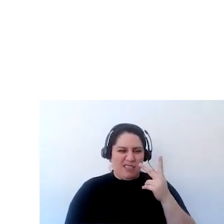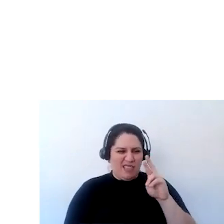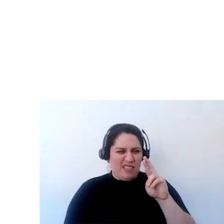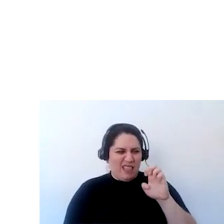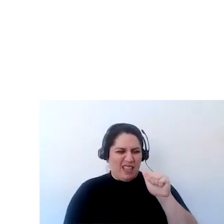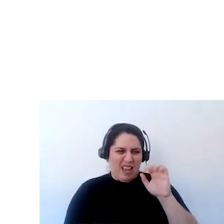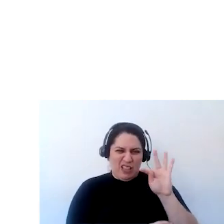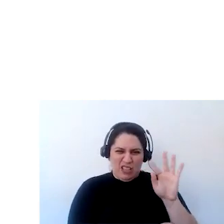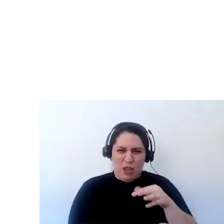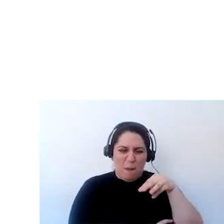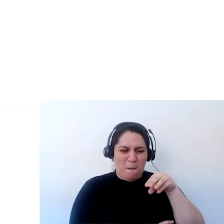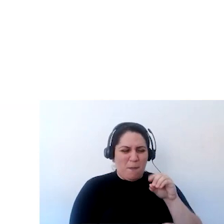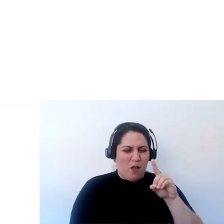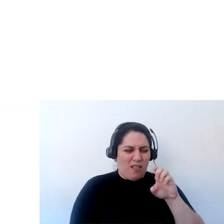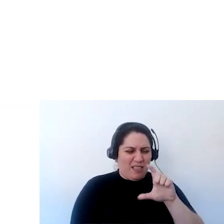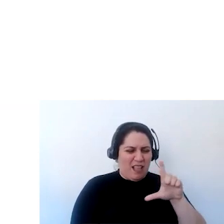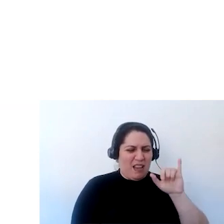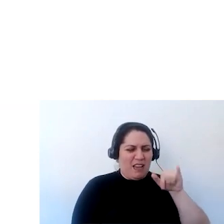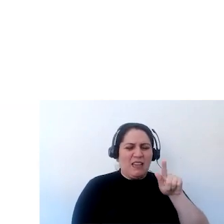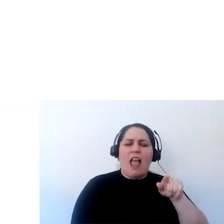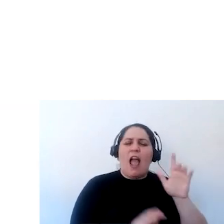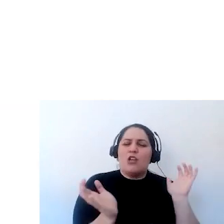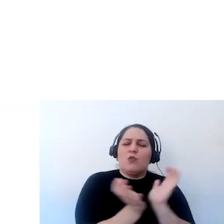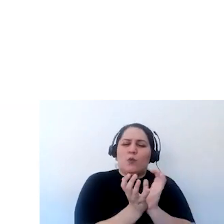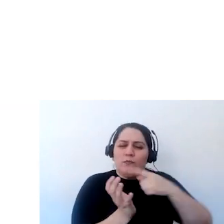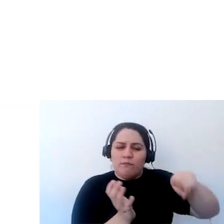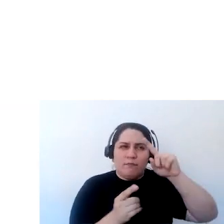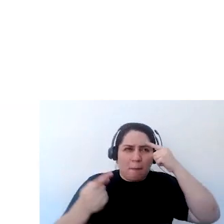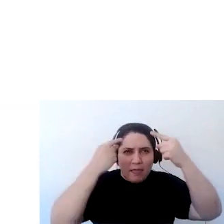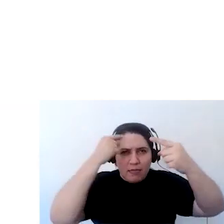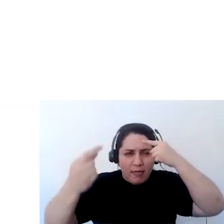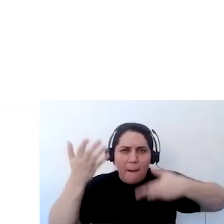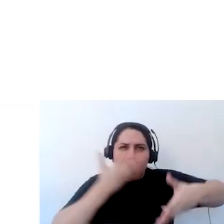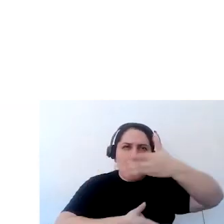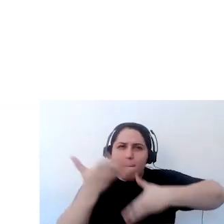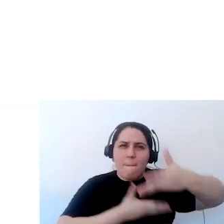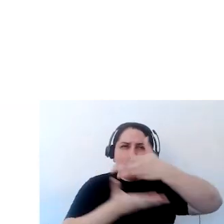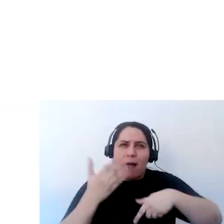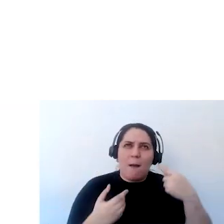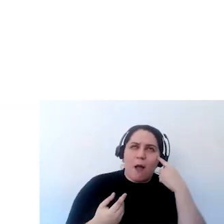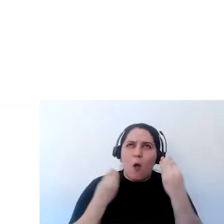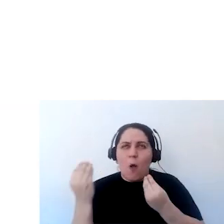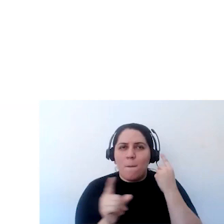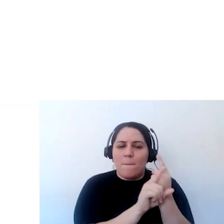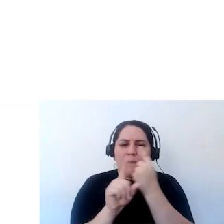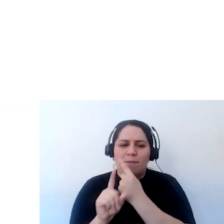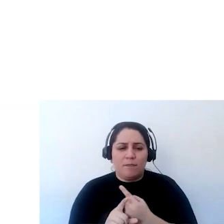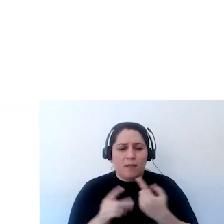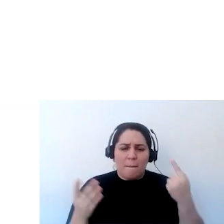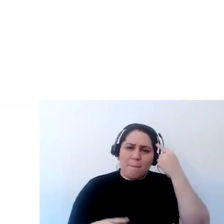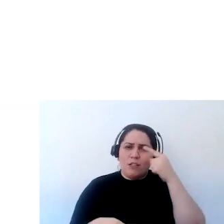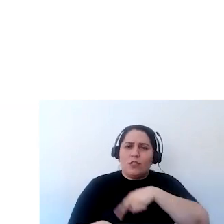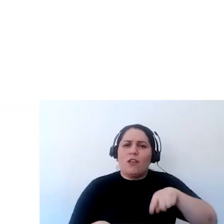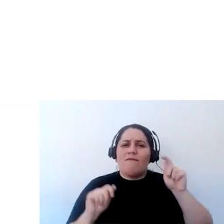brainstorming mesmo, em que o time pode refletir sobre algumas questões, e uma delas, que é a primeira que a gente colocou aí, é o que está sendo